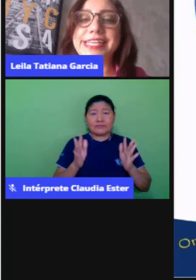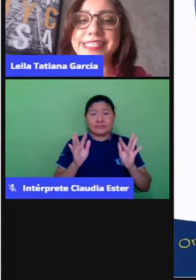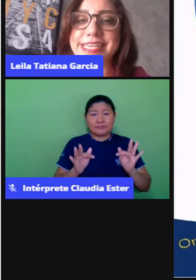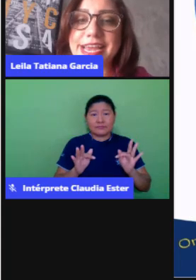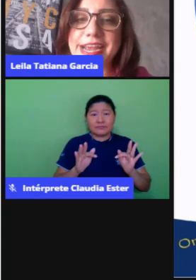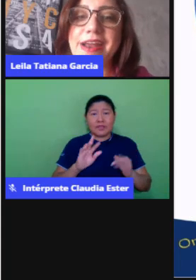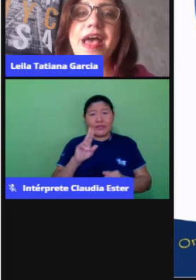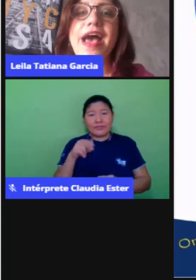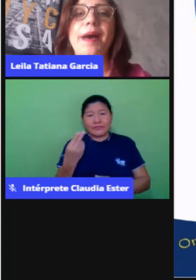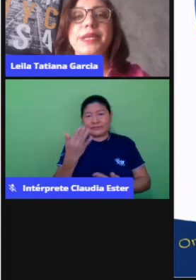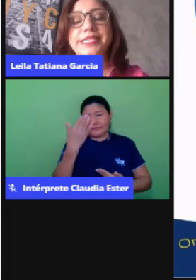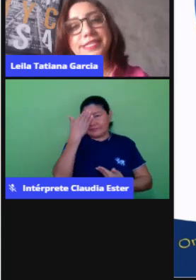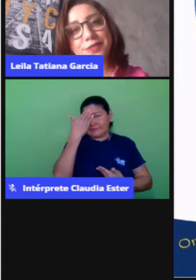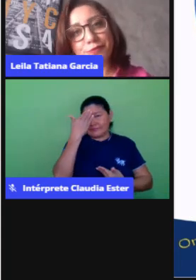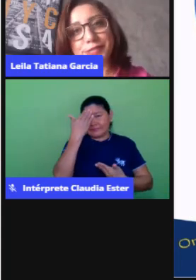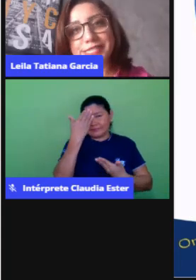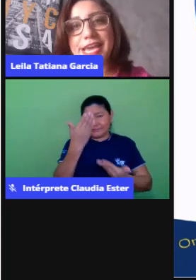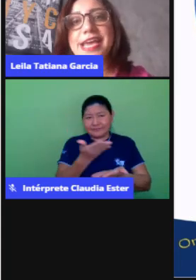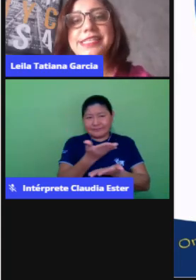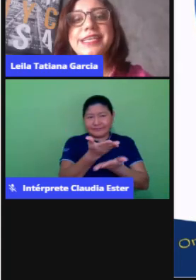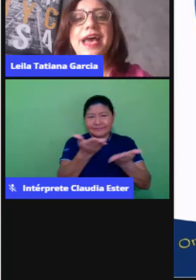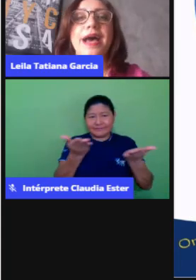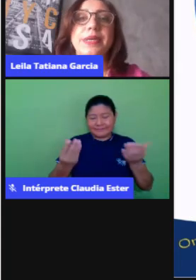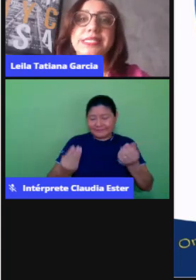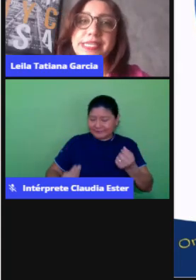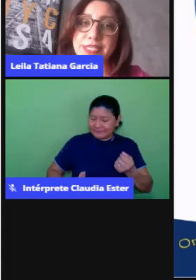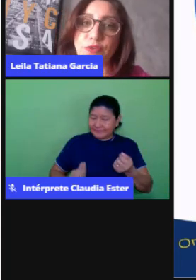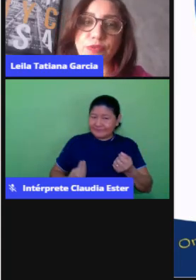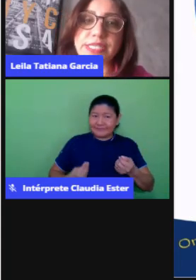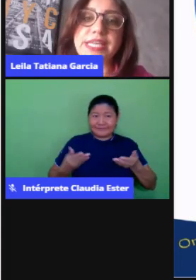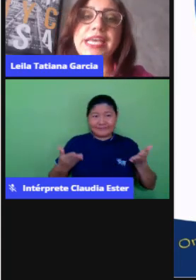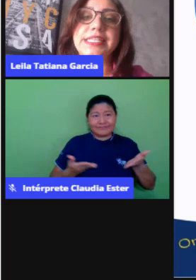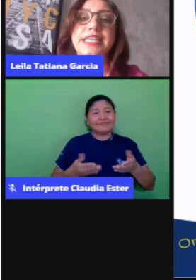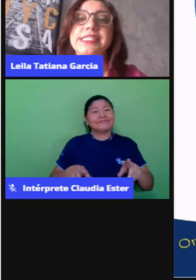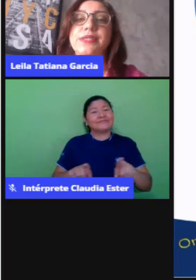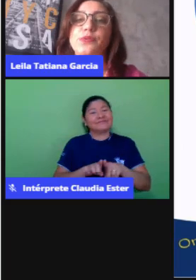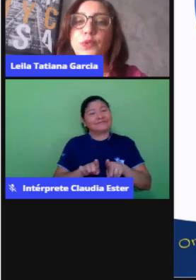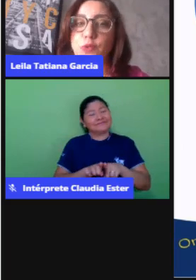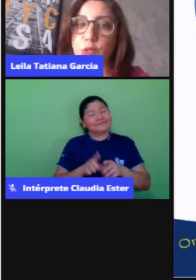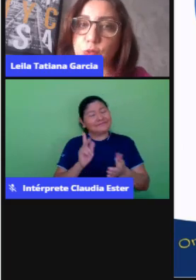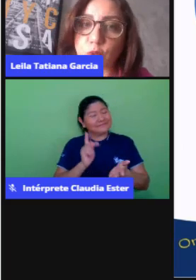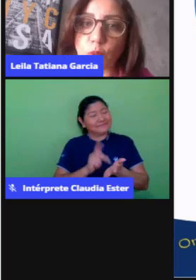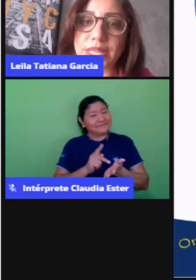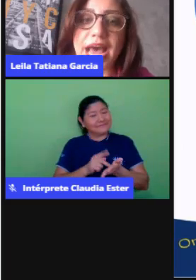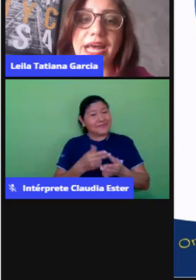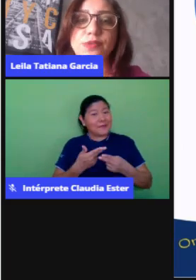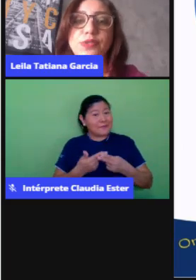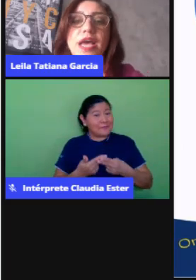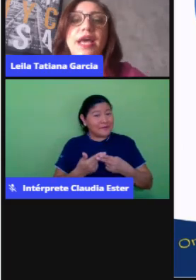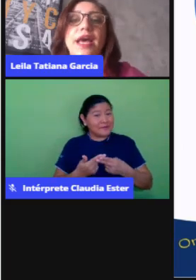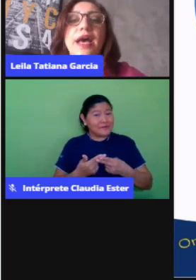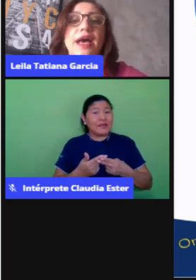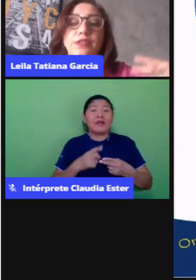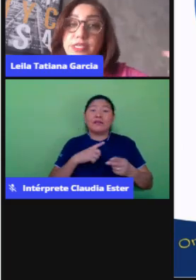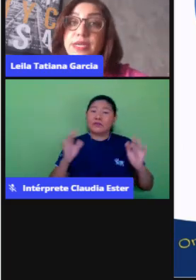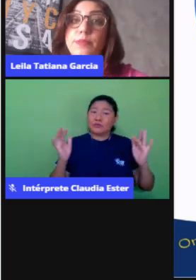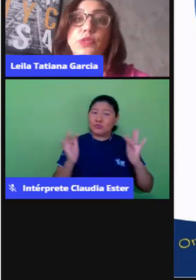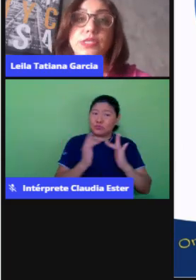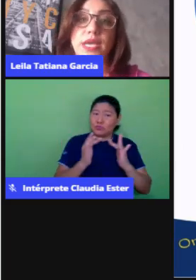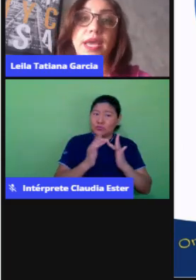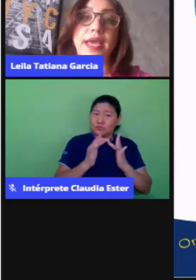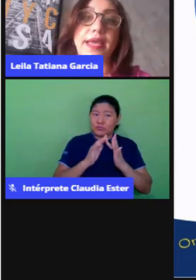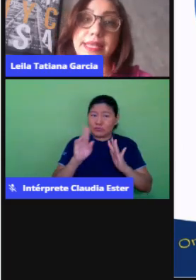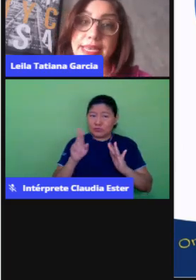queremos agradecer a presença de vocês, a paciência de vocês. Aqui estão todos os nossos contatos.